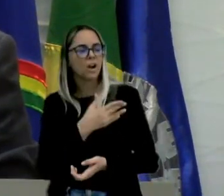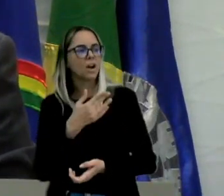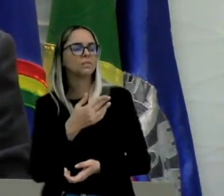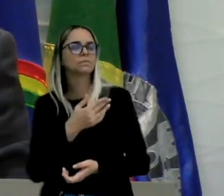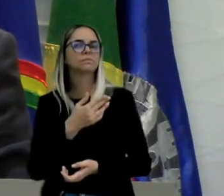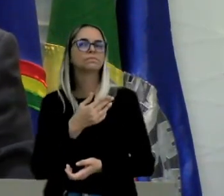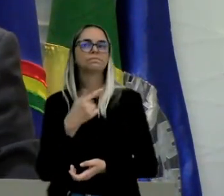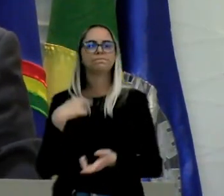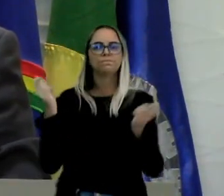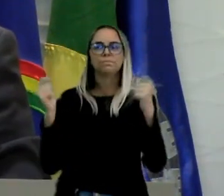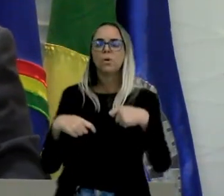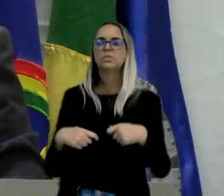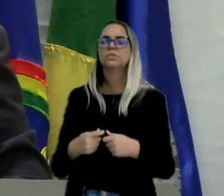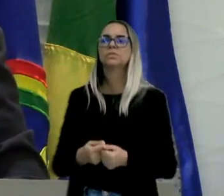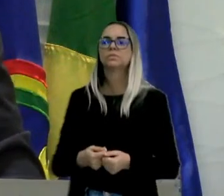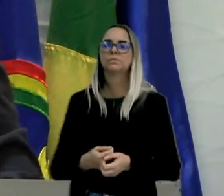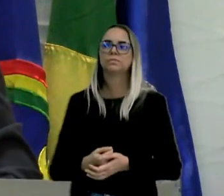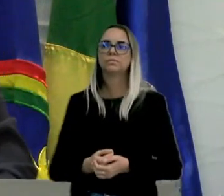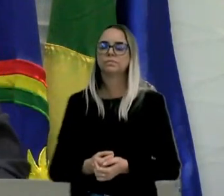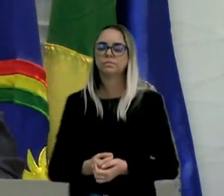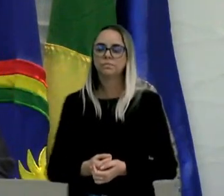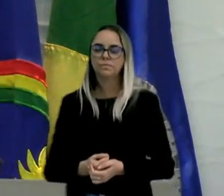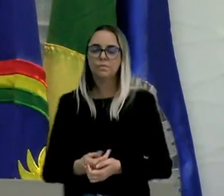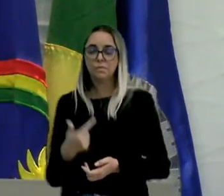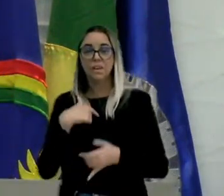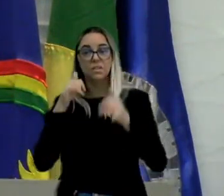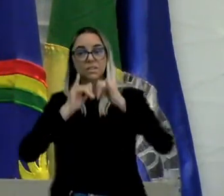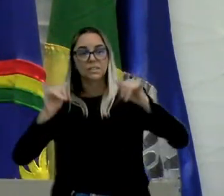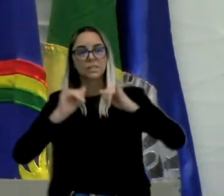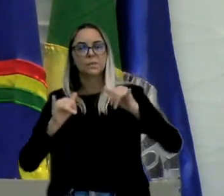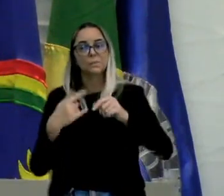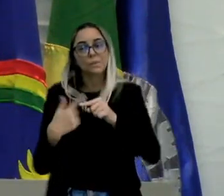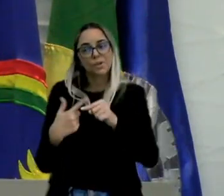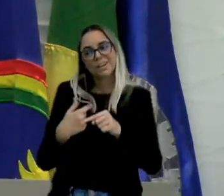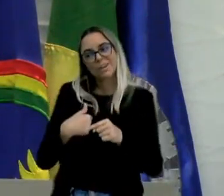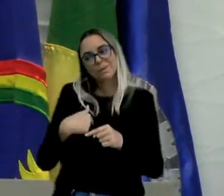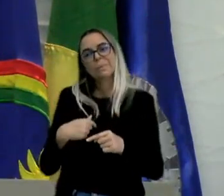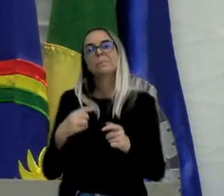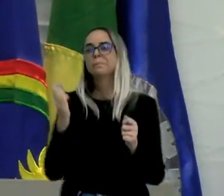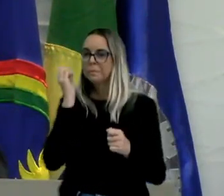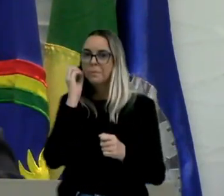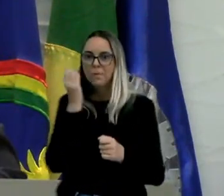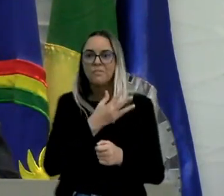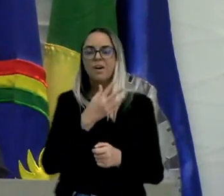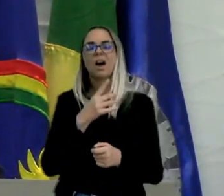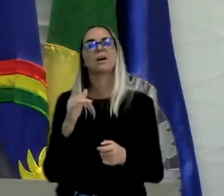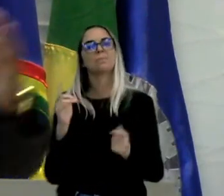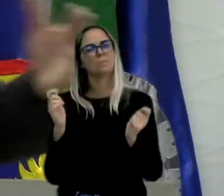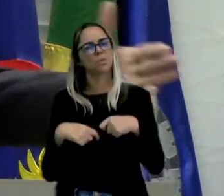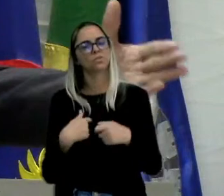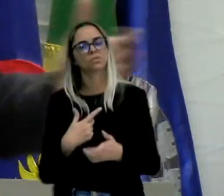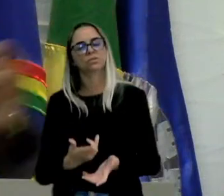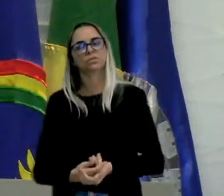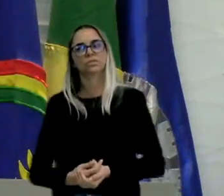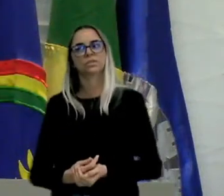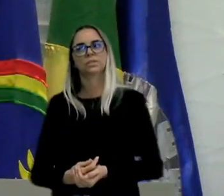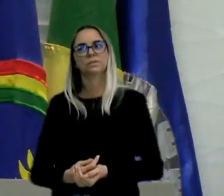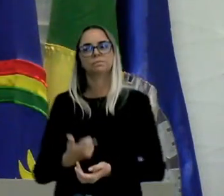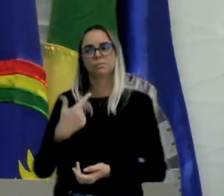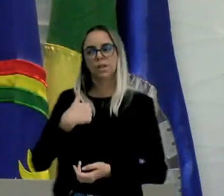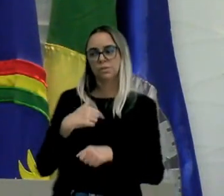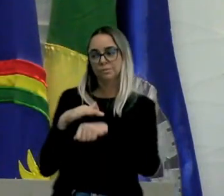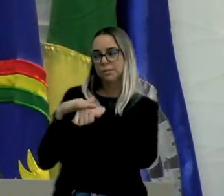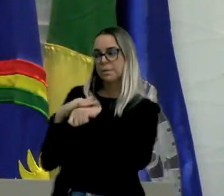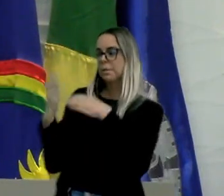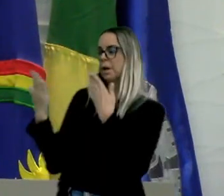posso provar eu tô dizendo porque eu posso provar ainda não foi pago eu digo comentei com a com a